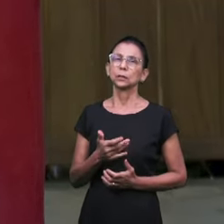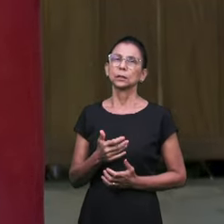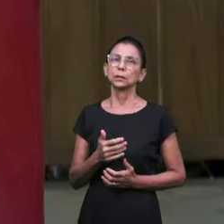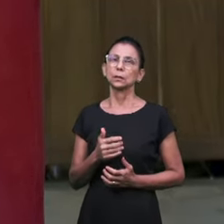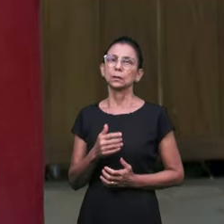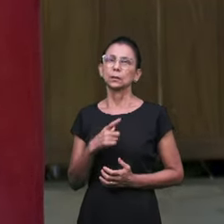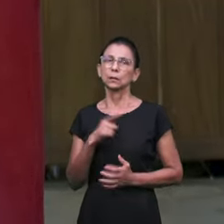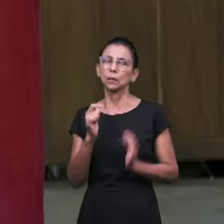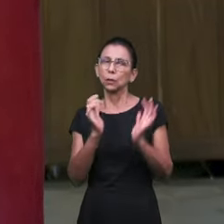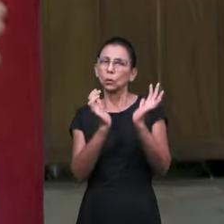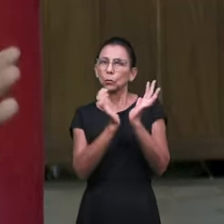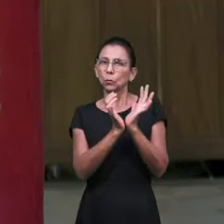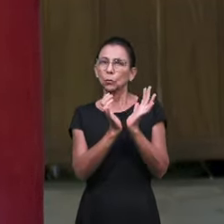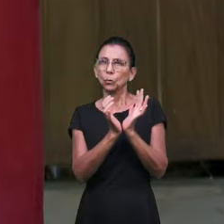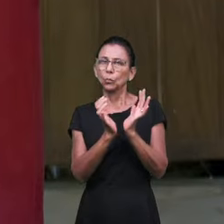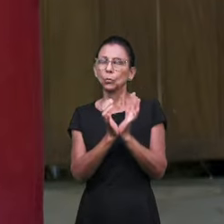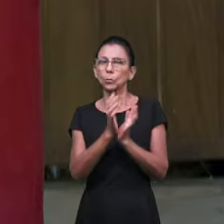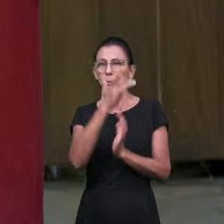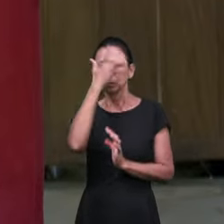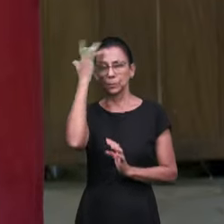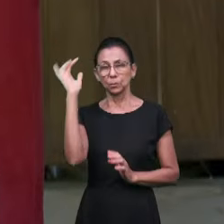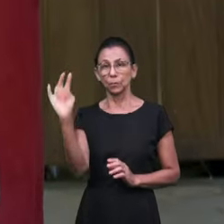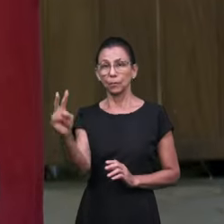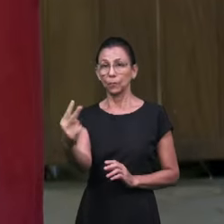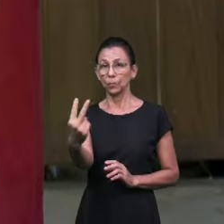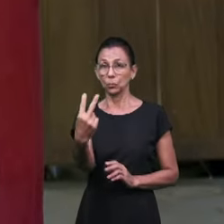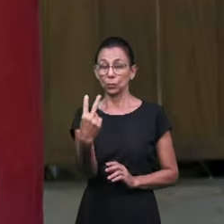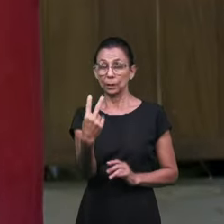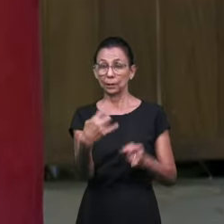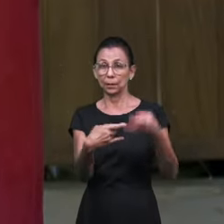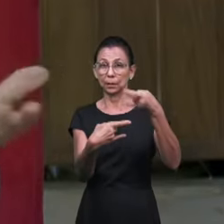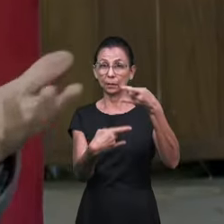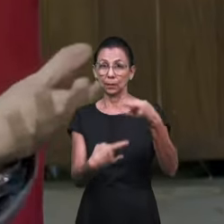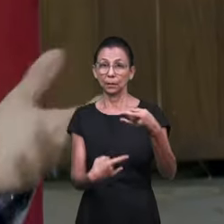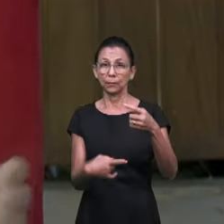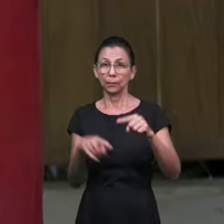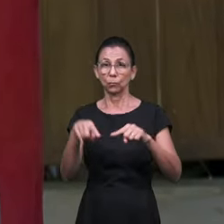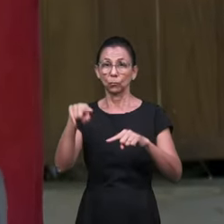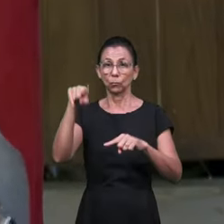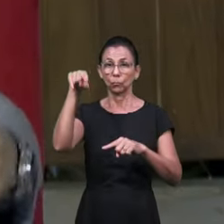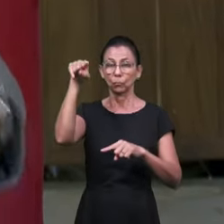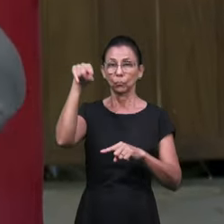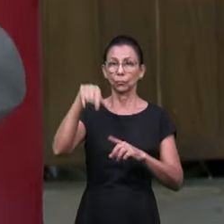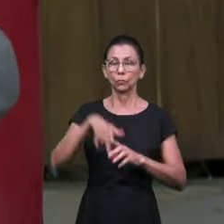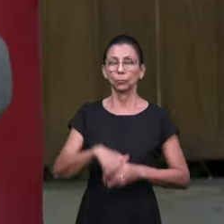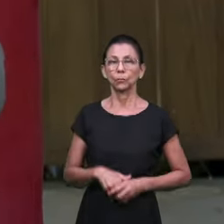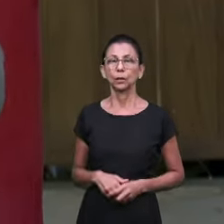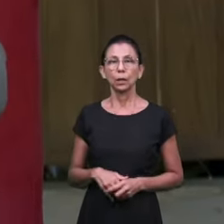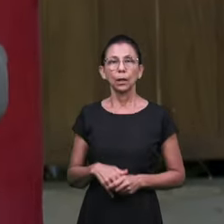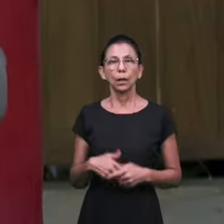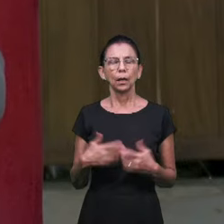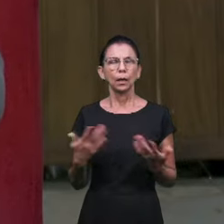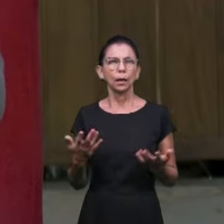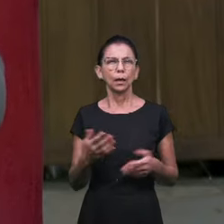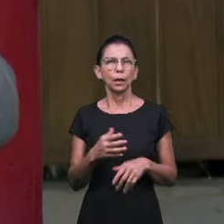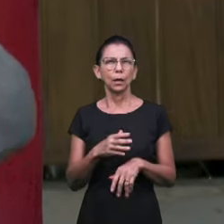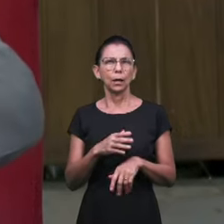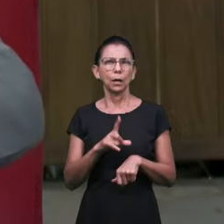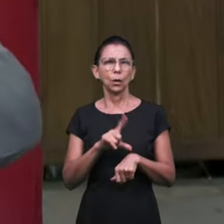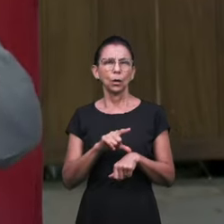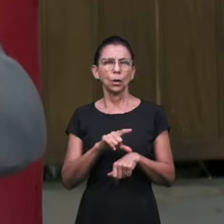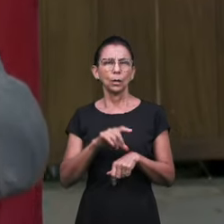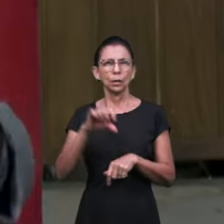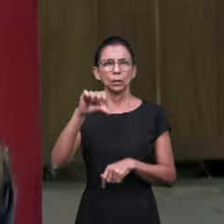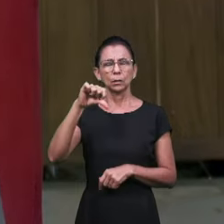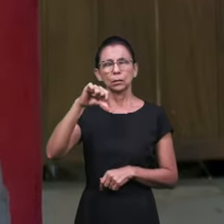tendo uma visualização dessa live, crescente, de forma crescente. E agora, por exemplo, que são agora 21 horas